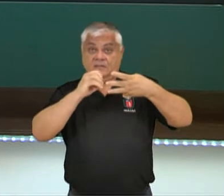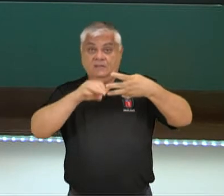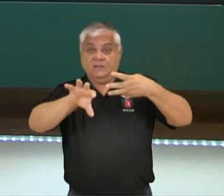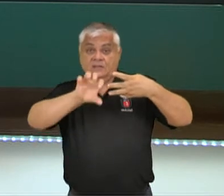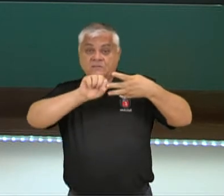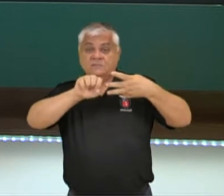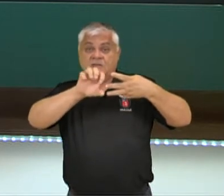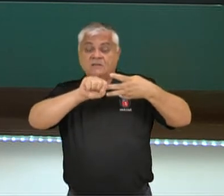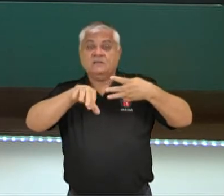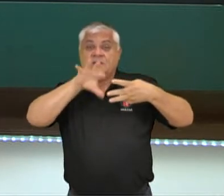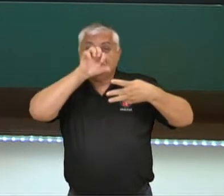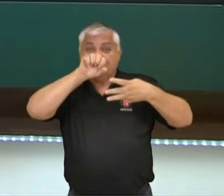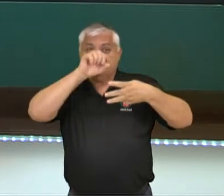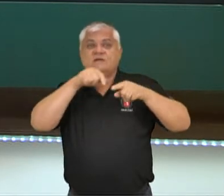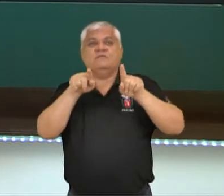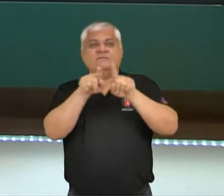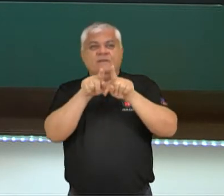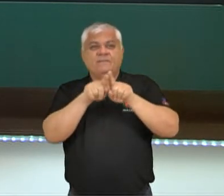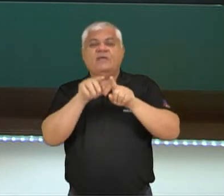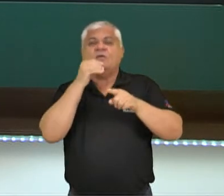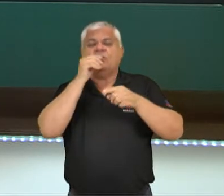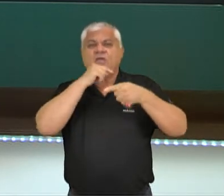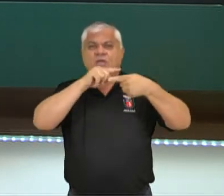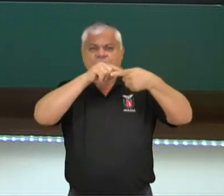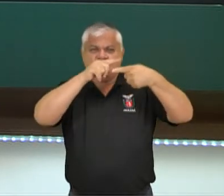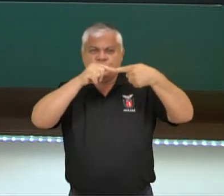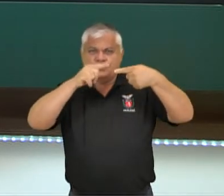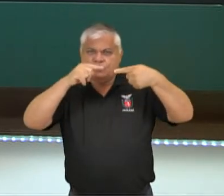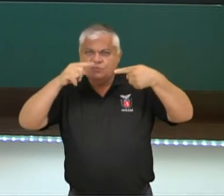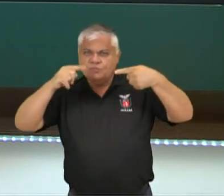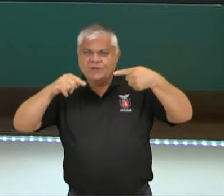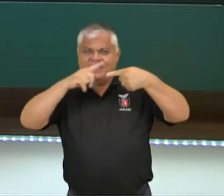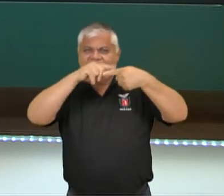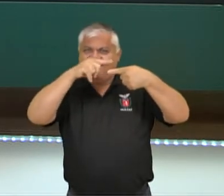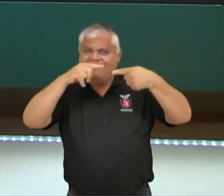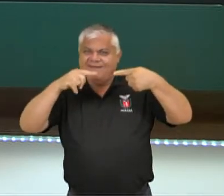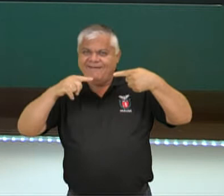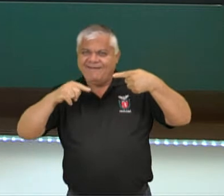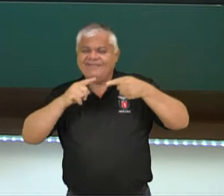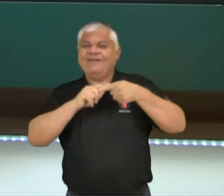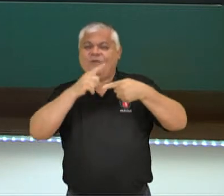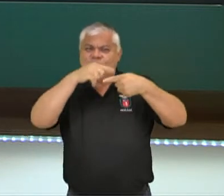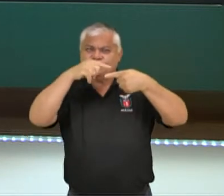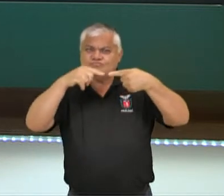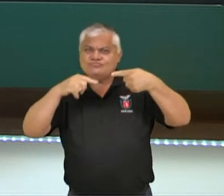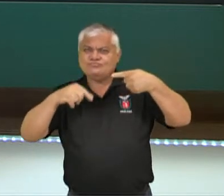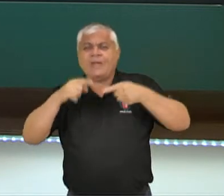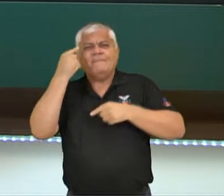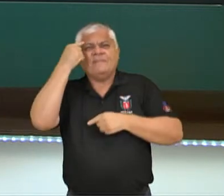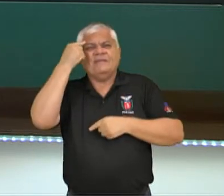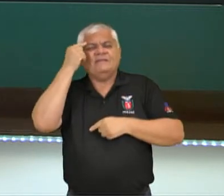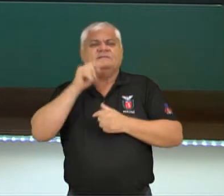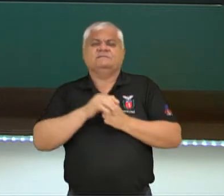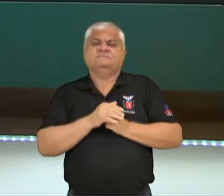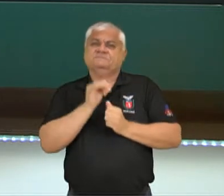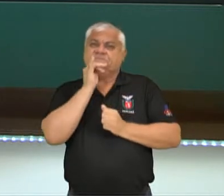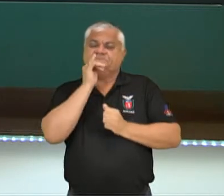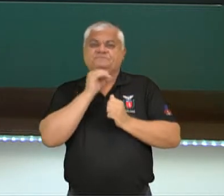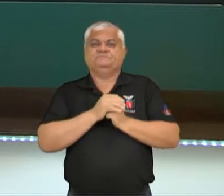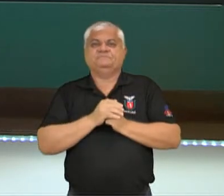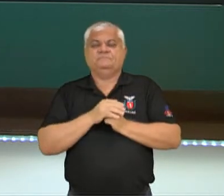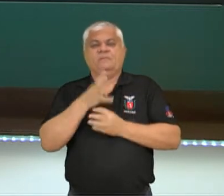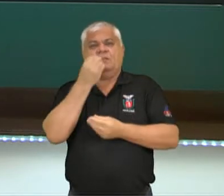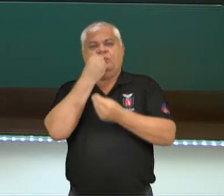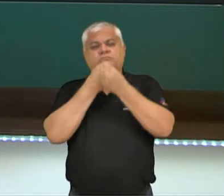pelas mitocôndrias. Em associação com os lisossomos, as mitocôndrias, pensem comigo o seguinte: a gente se alimenta